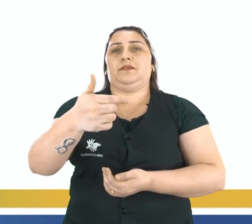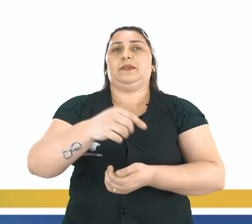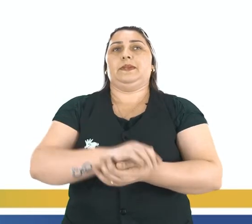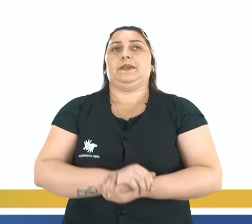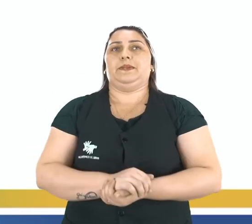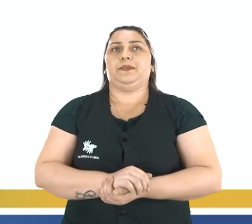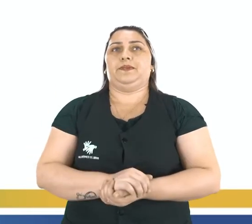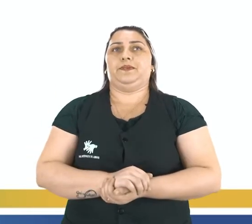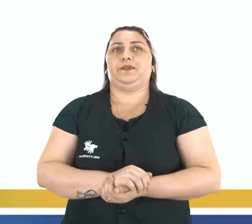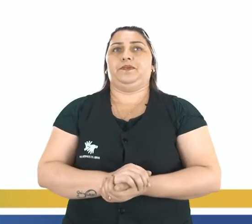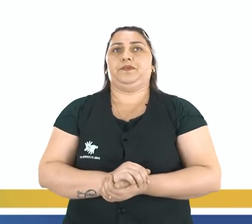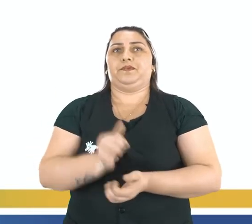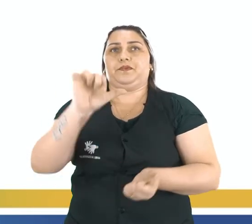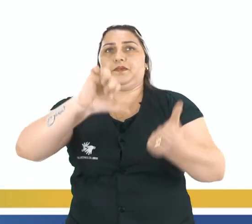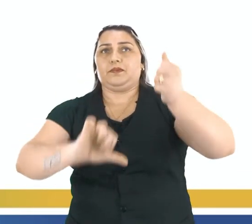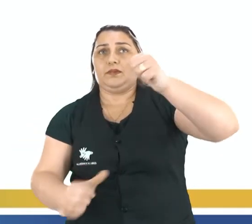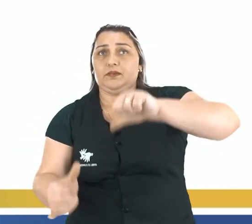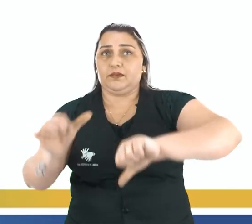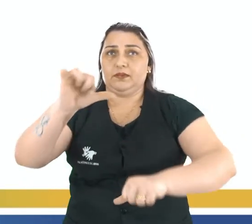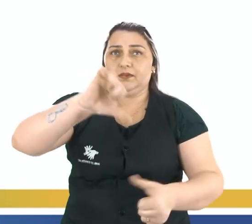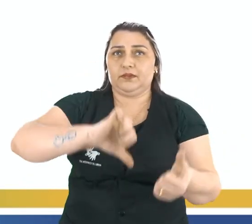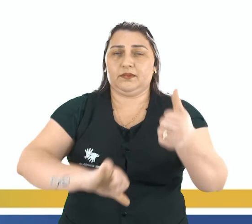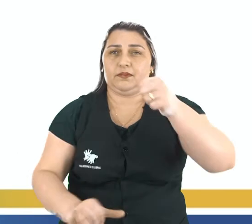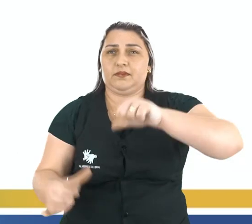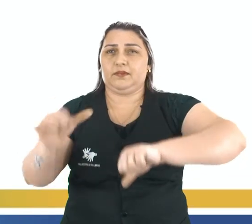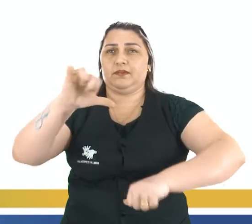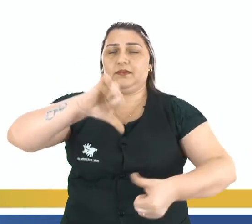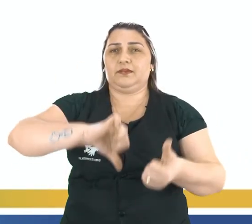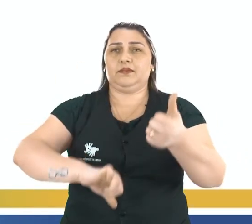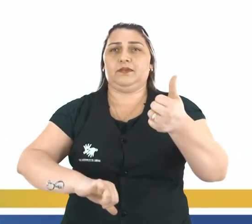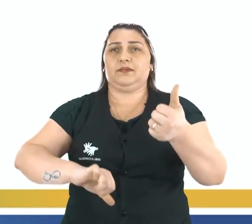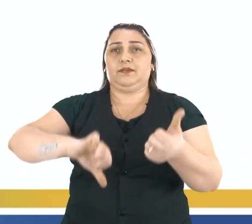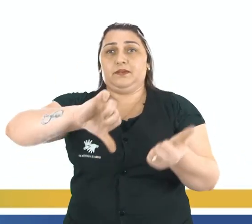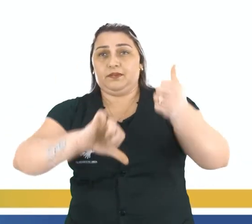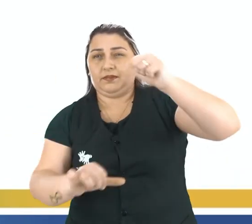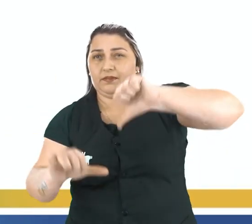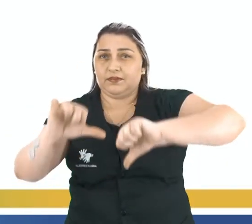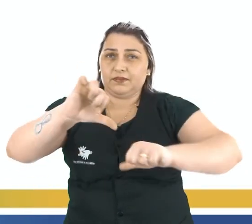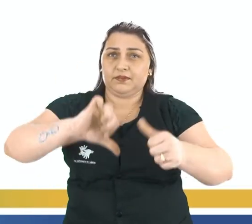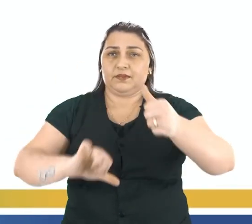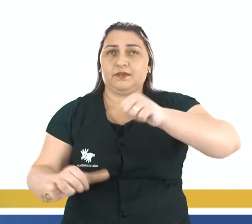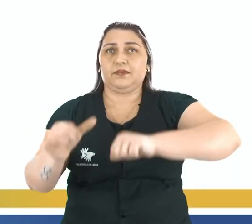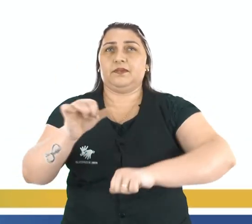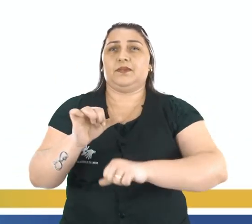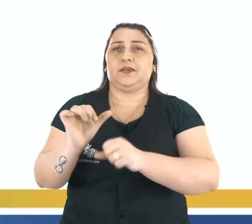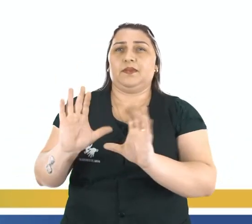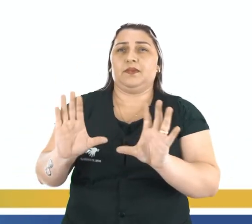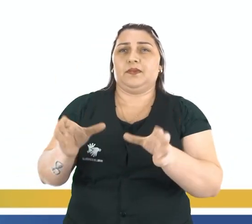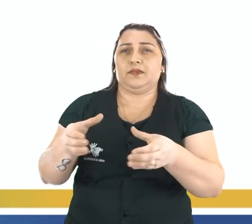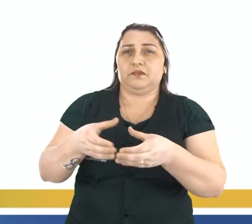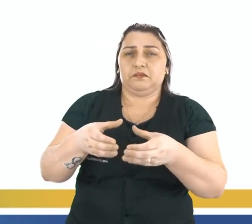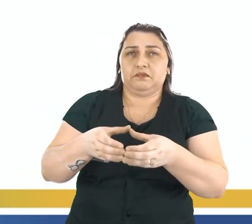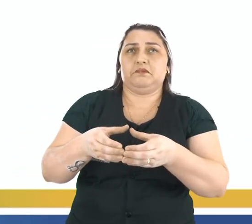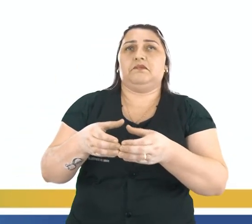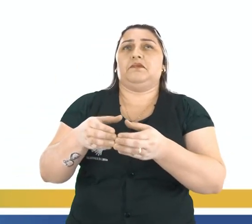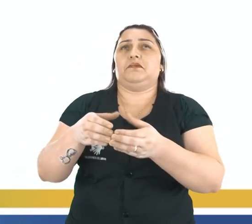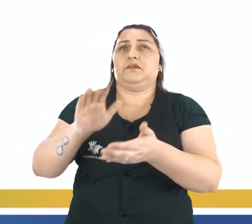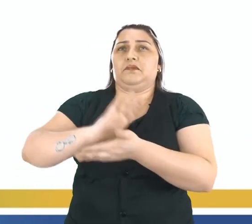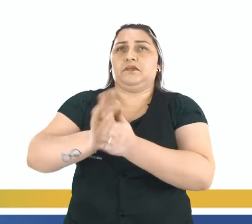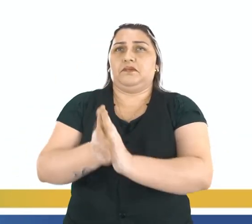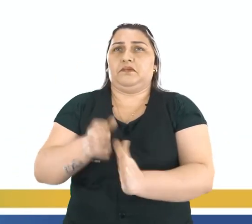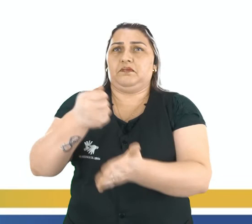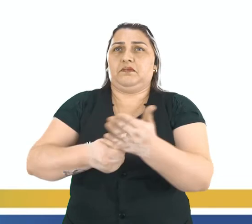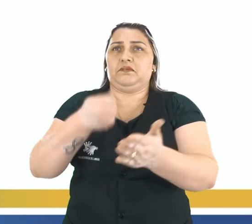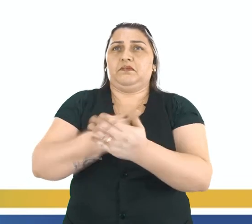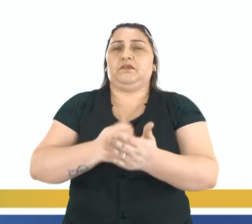segunda questão, uma questão dissertativa, para a gente pensar um pouquinho. Observem aí. Ao analisarmos o cenário de repressão e autoritarismo